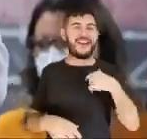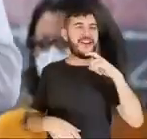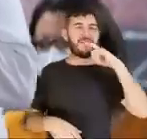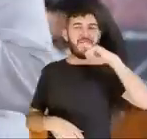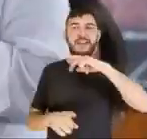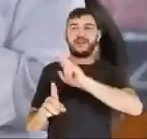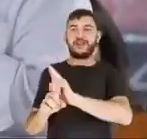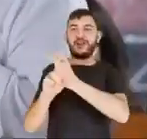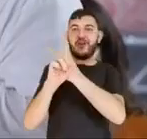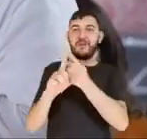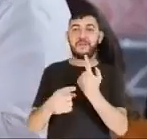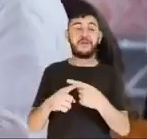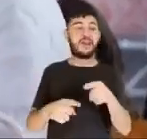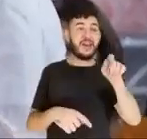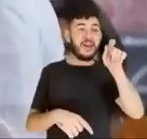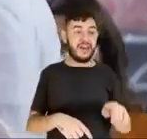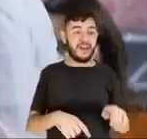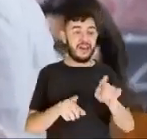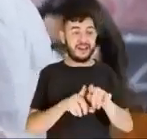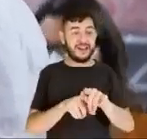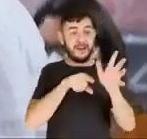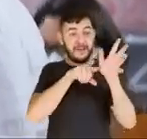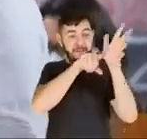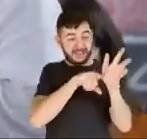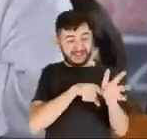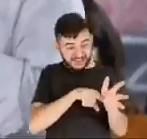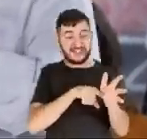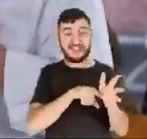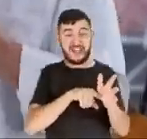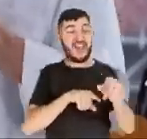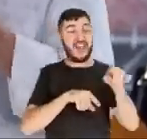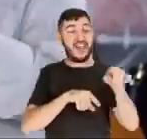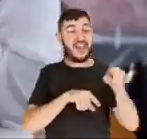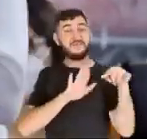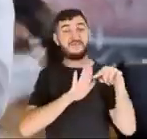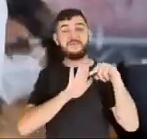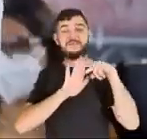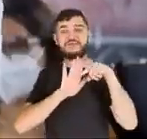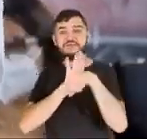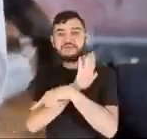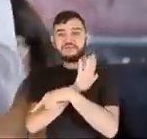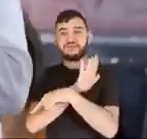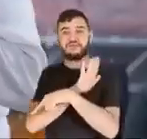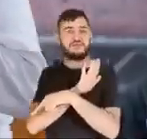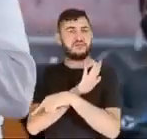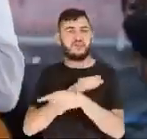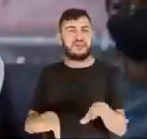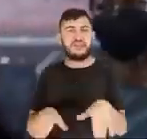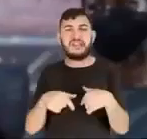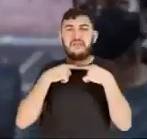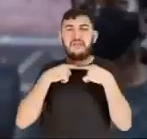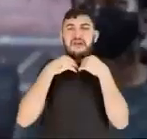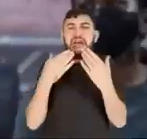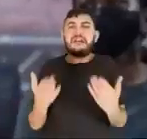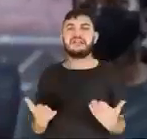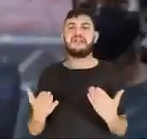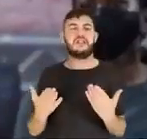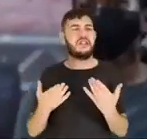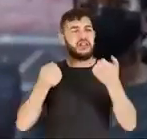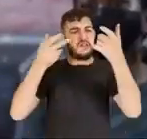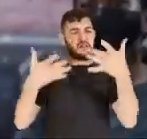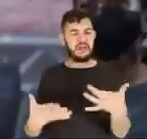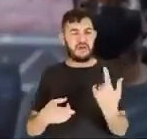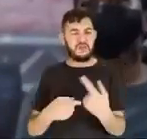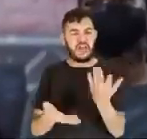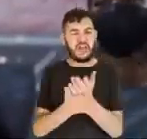ele crescer, a mentira vai fazer ele afundar. E não adianta dizer, vou criar casa, eu não vou sair. Vai sair